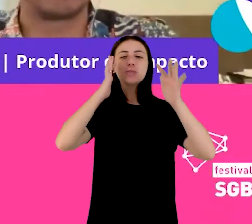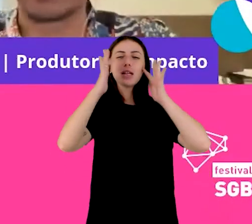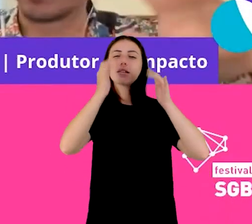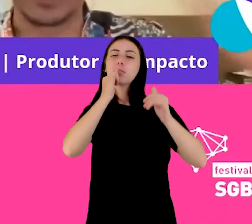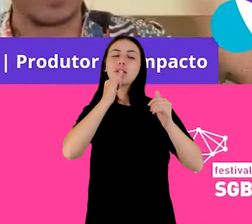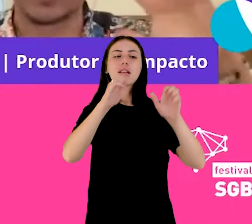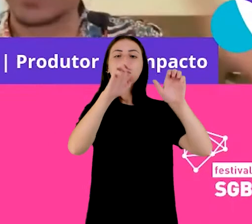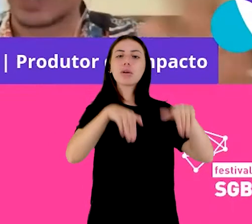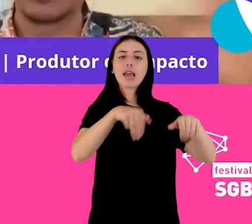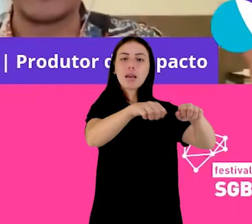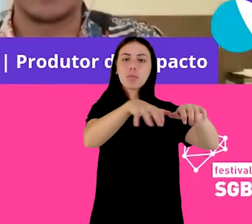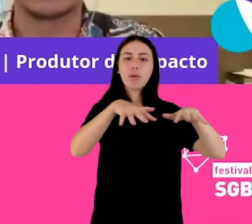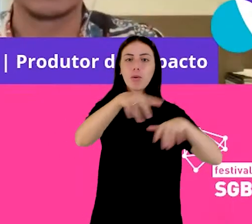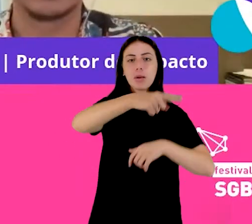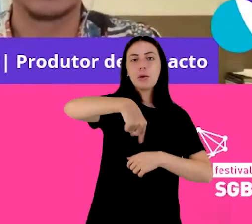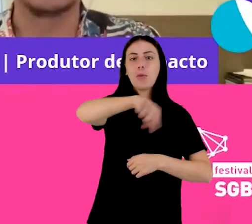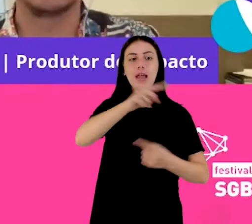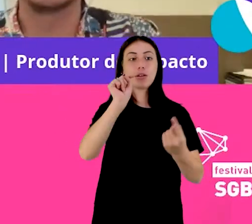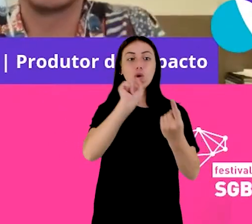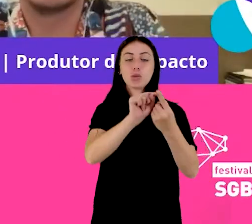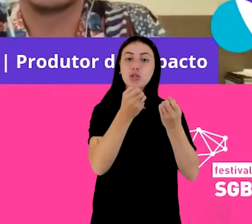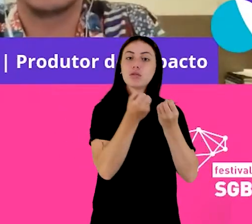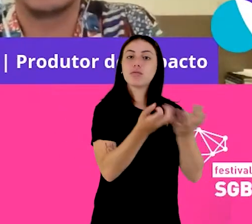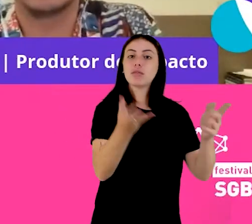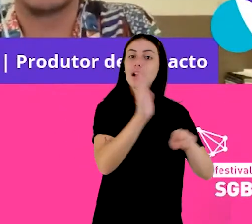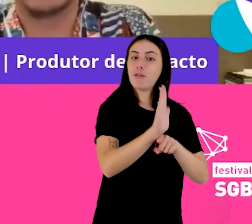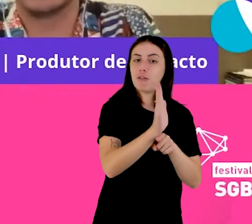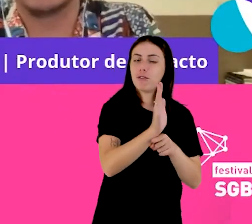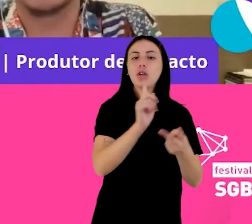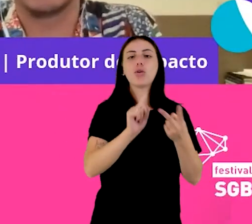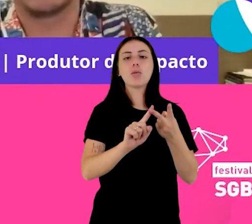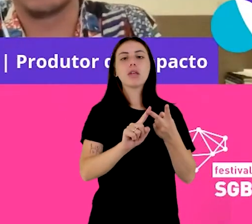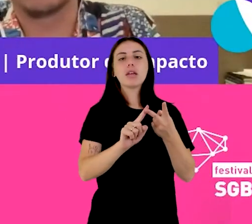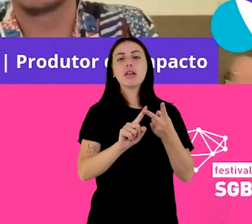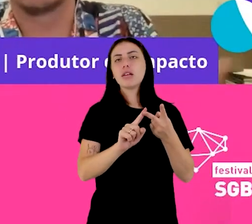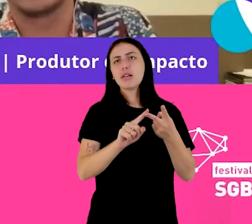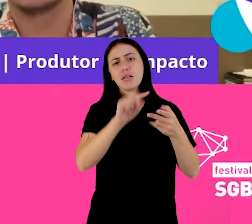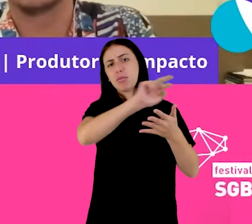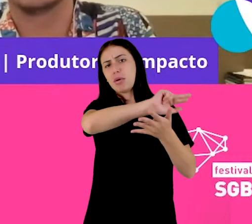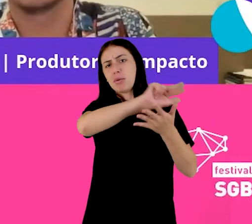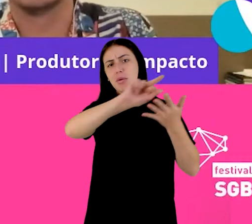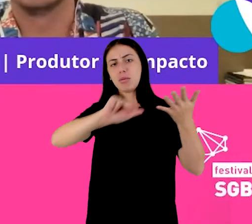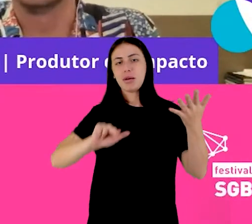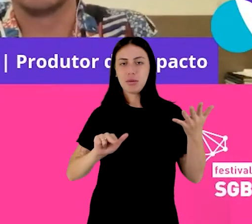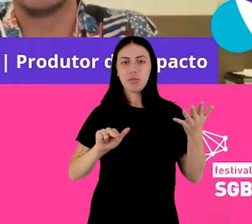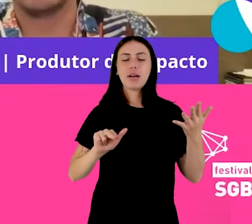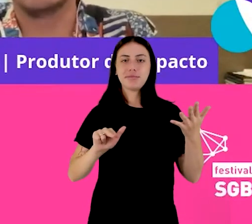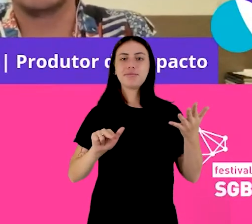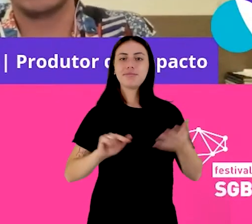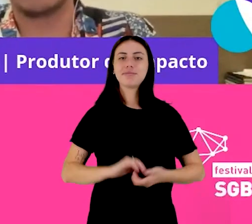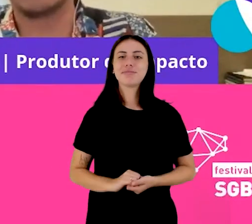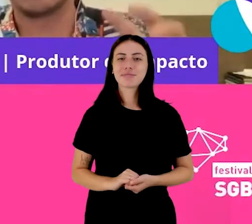mas por campos diversos, né? E uma das coisas que a gente queria e que a gente percebeu que o filme, por ser um olhar intimista de uma